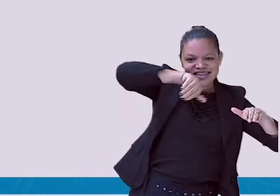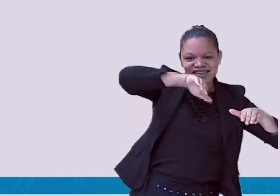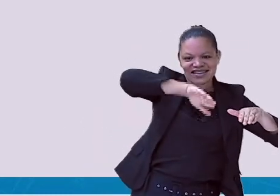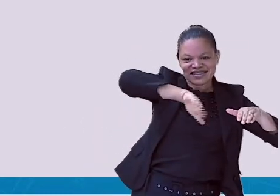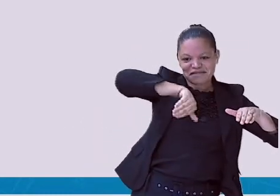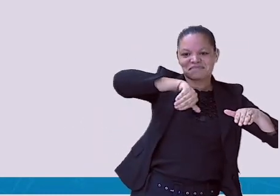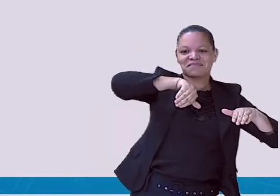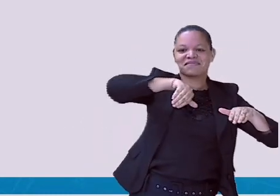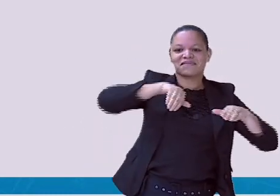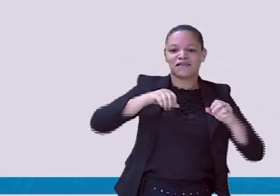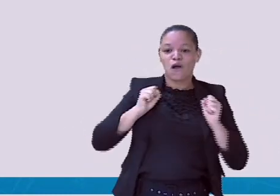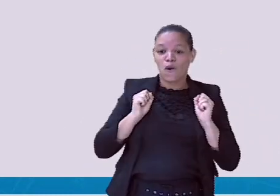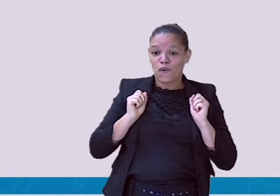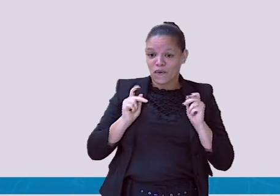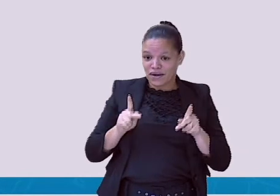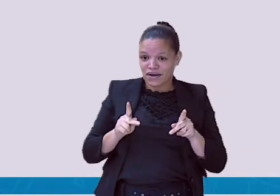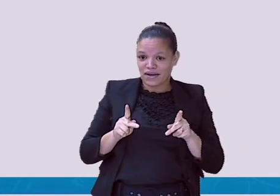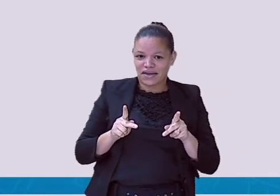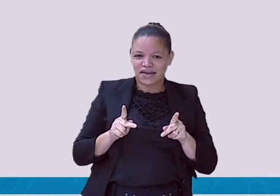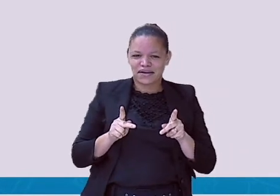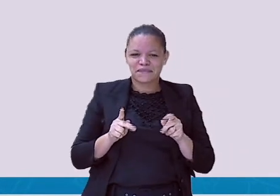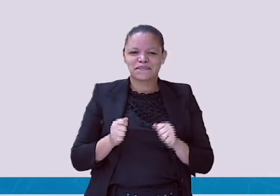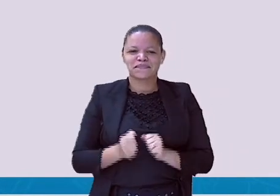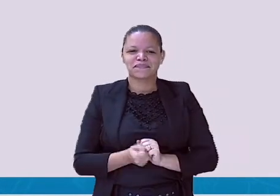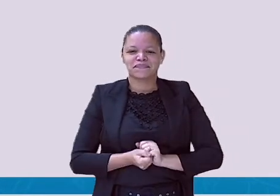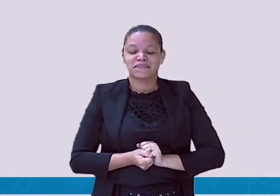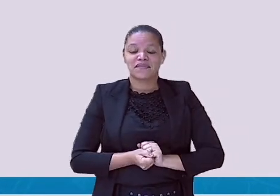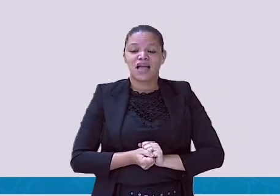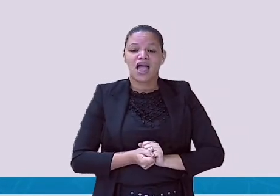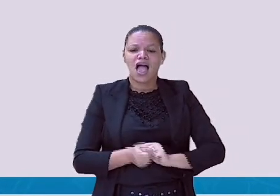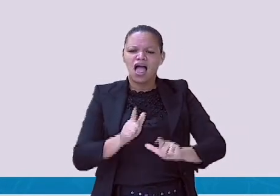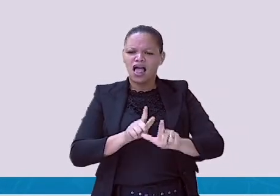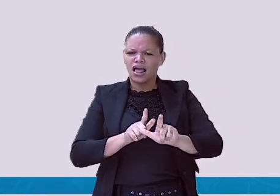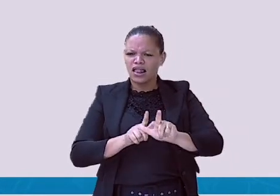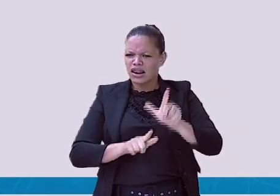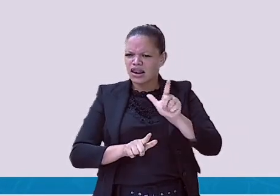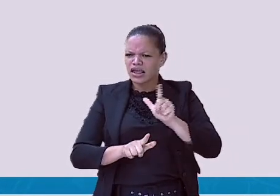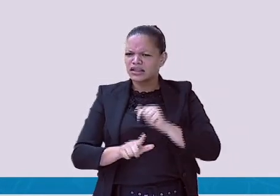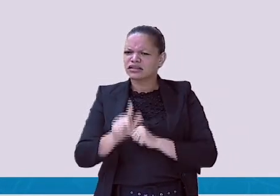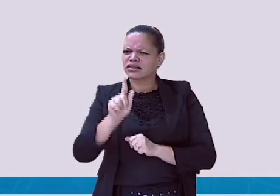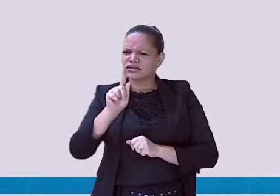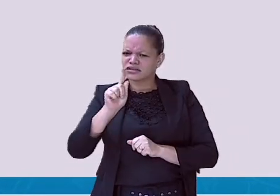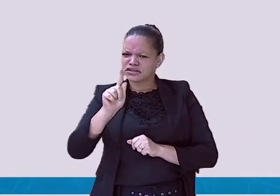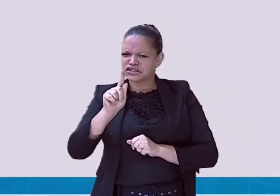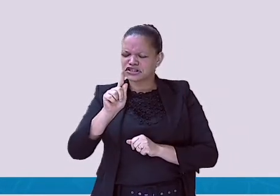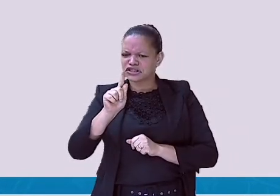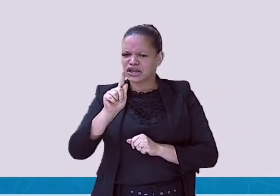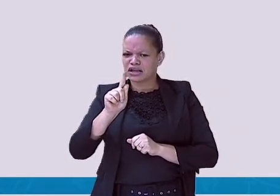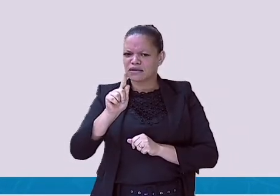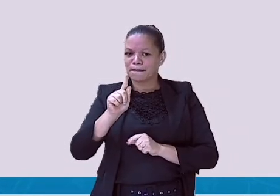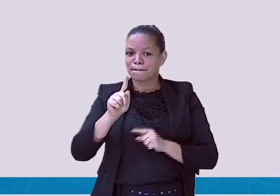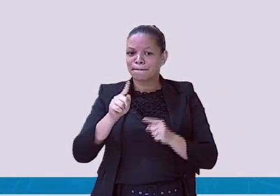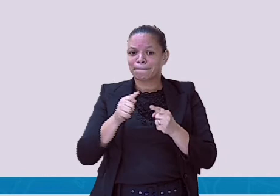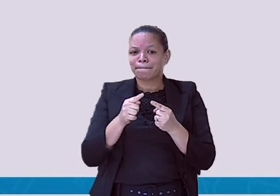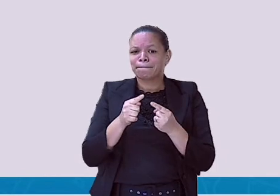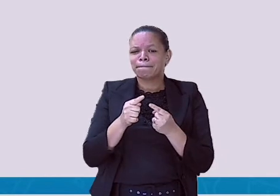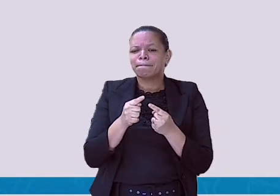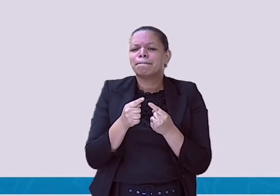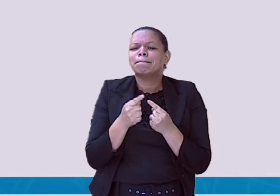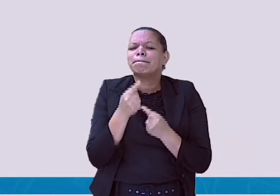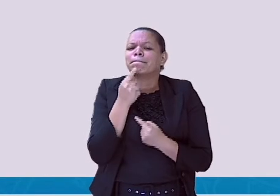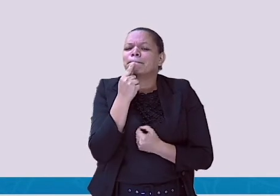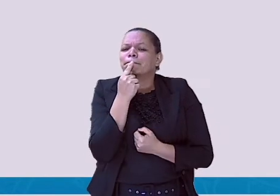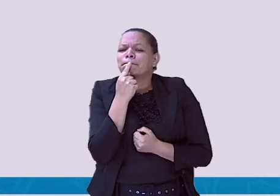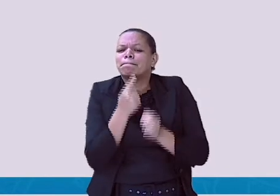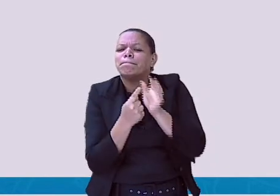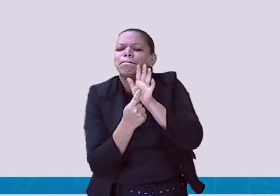você marcou a resposta correta. Esse texto é extraído de qual livro? Vamos